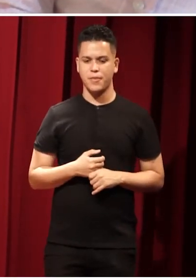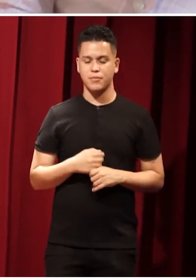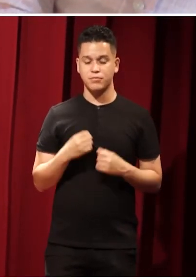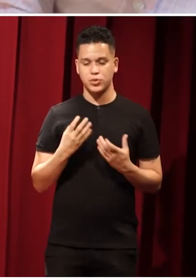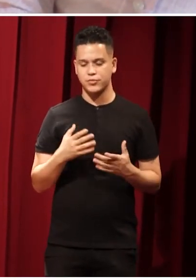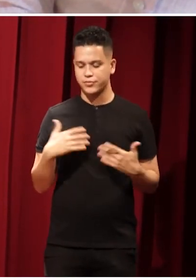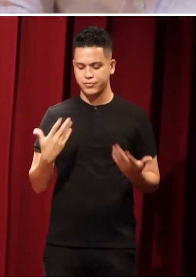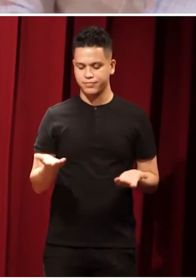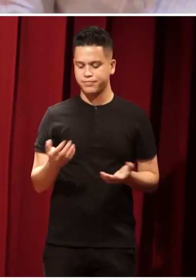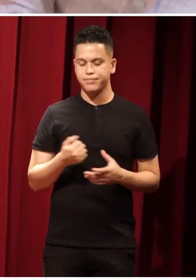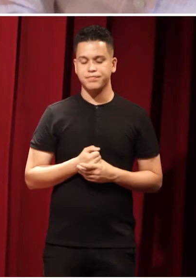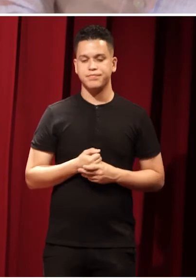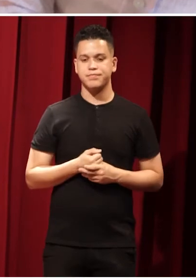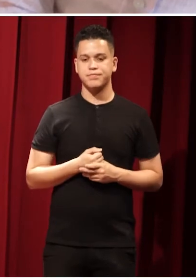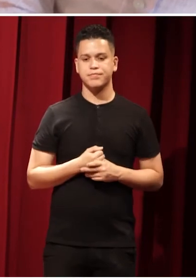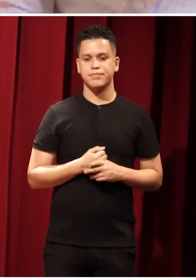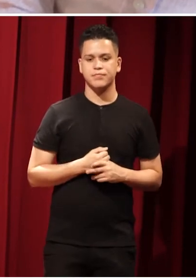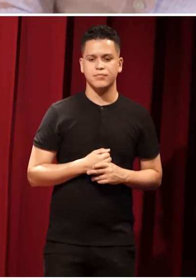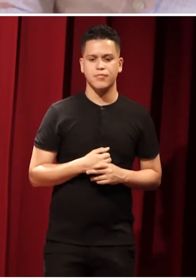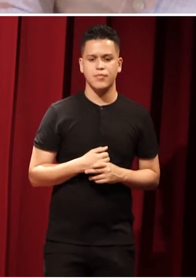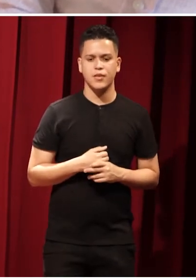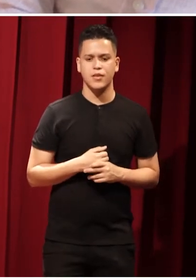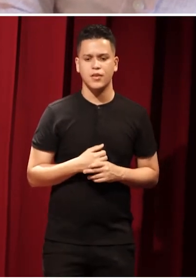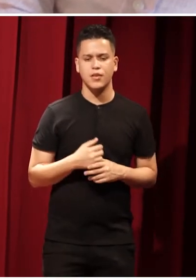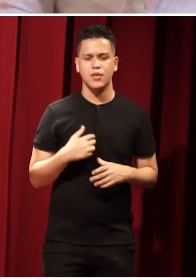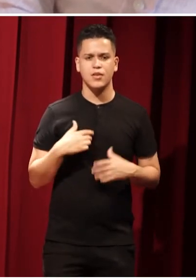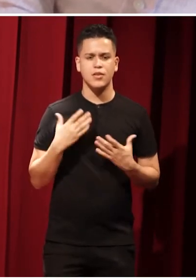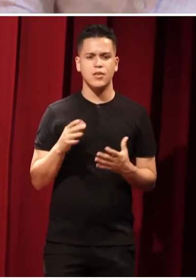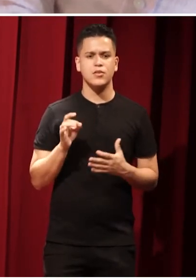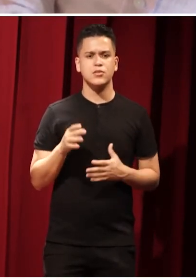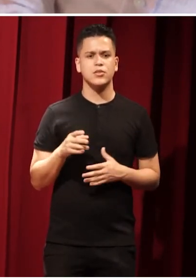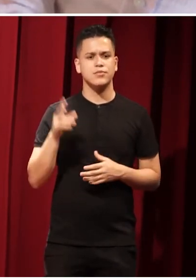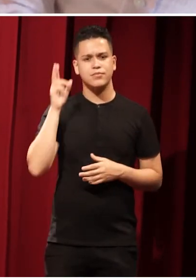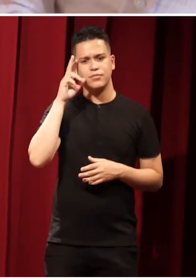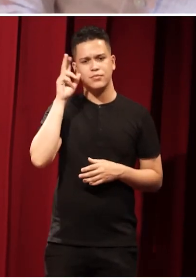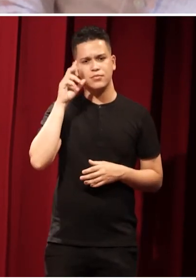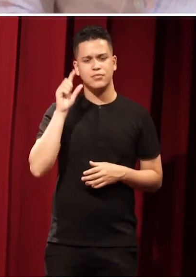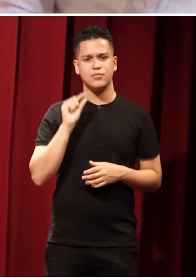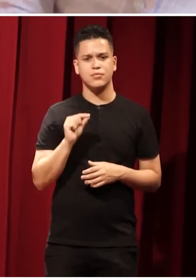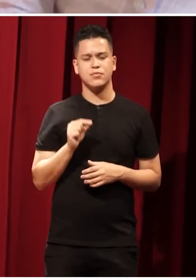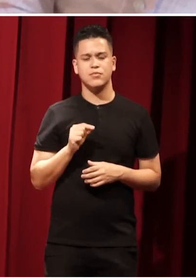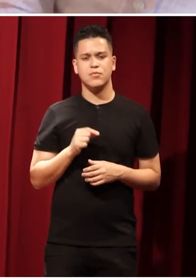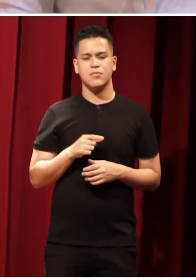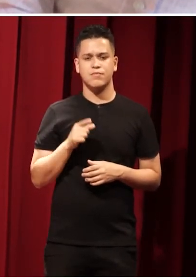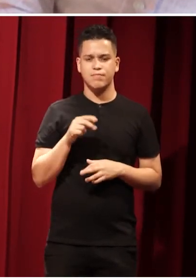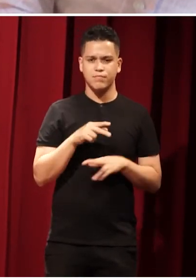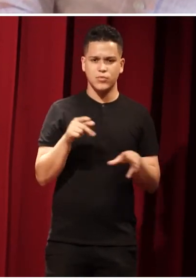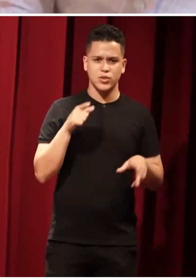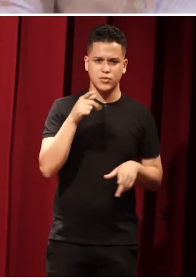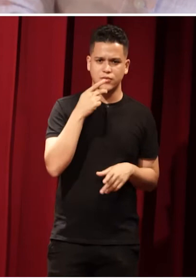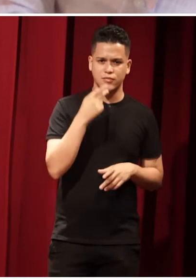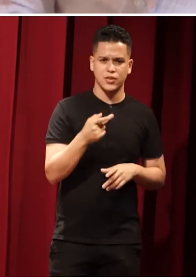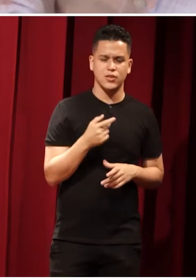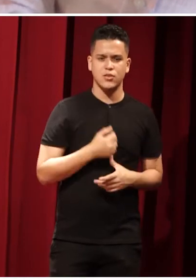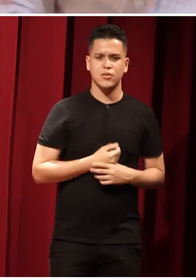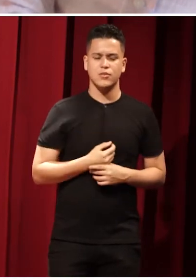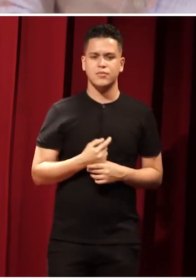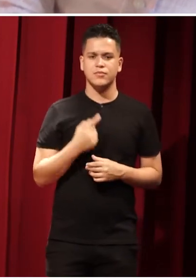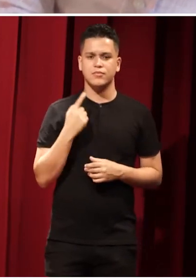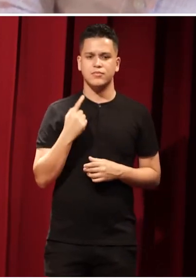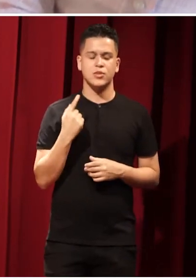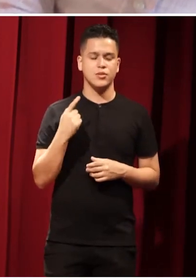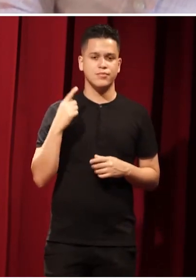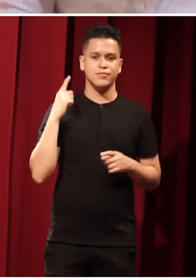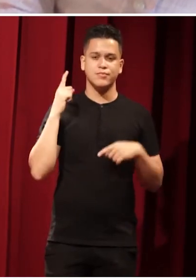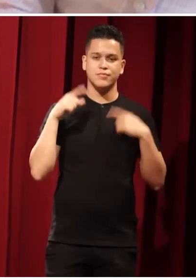Bom, enfim, eu quero só lembrar um pouquinho de umas coisas que você falou, que é o seguinte, uma das coisas mais